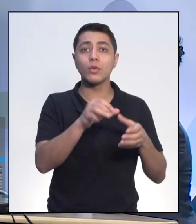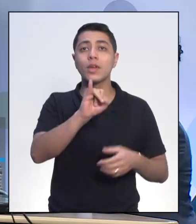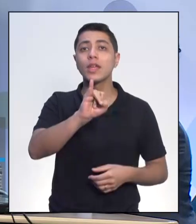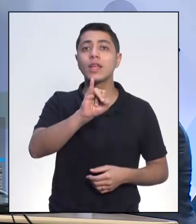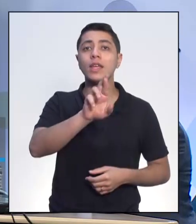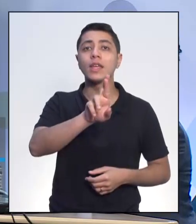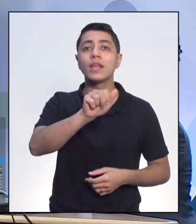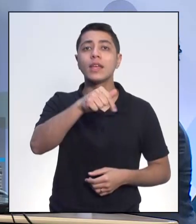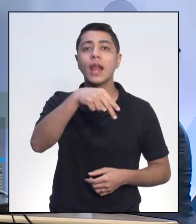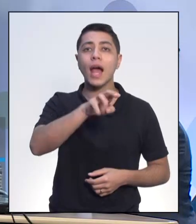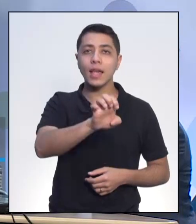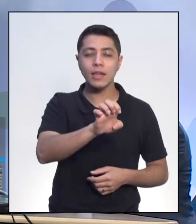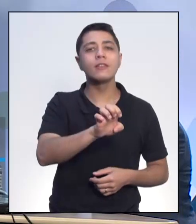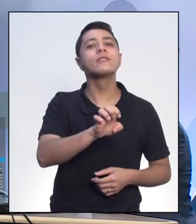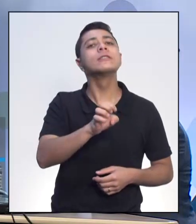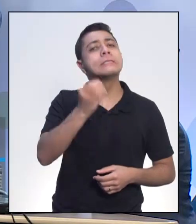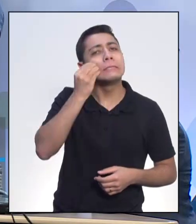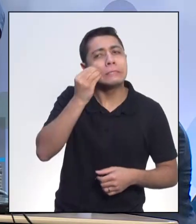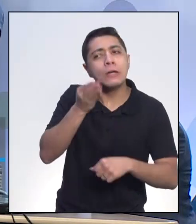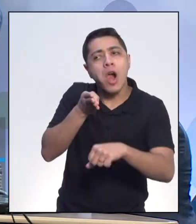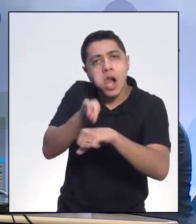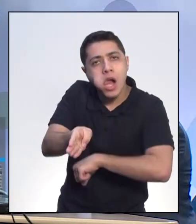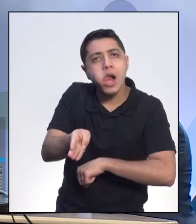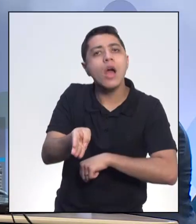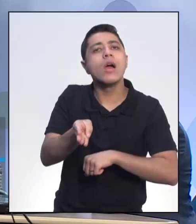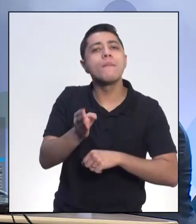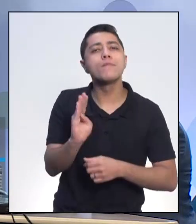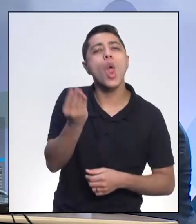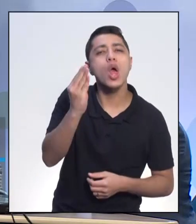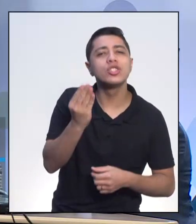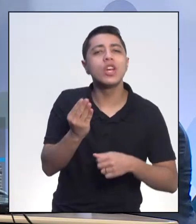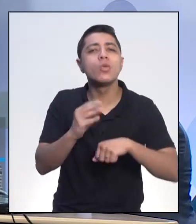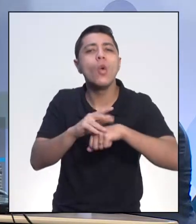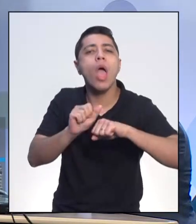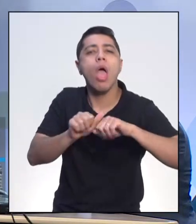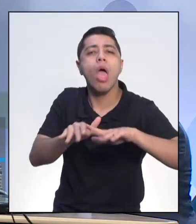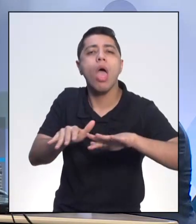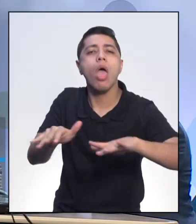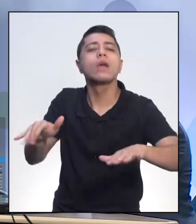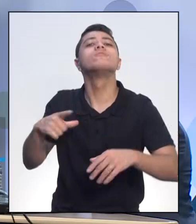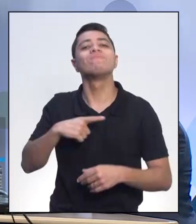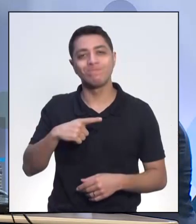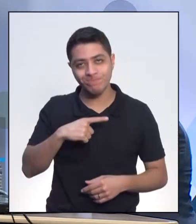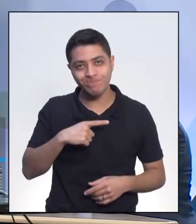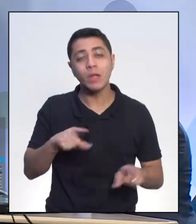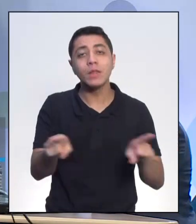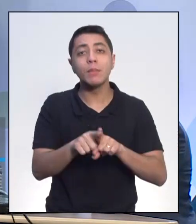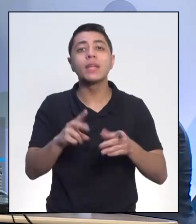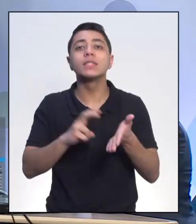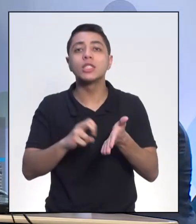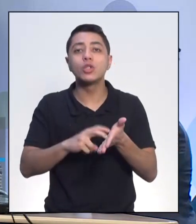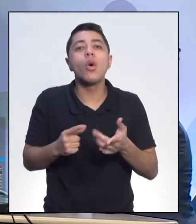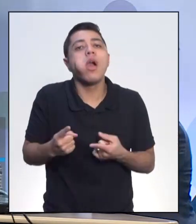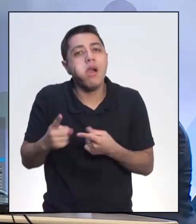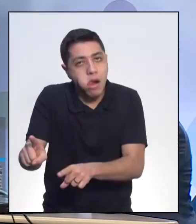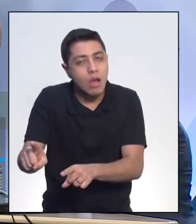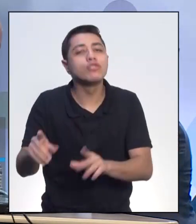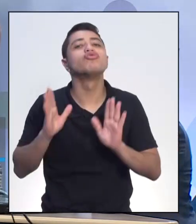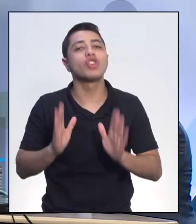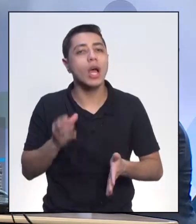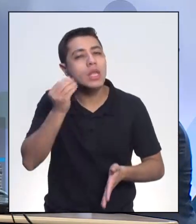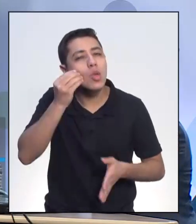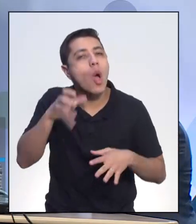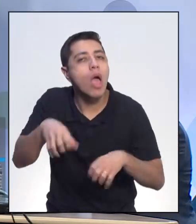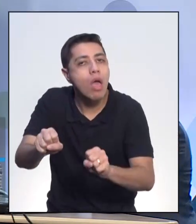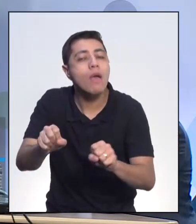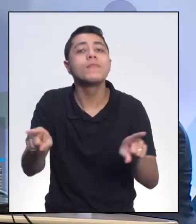biológicas, né? Ele já foi atacado pelos sírios, já foi atacado pelos turcos também, na época até da época